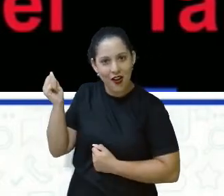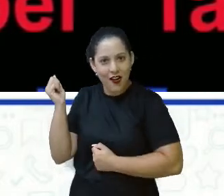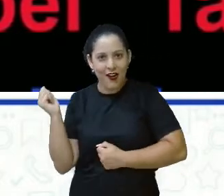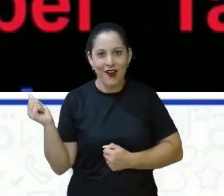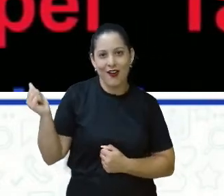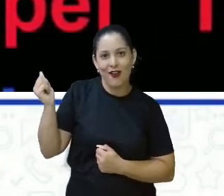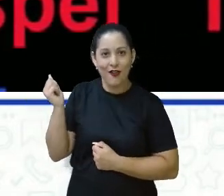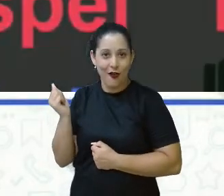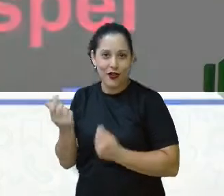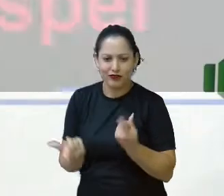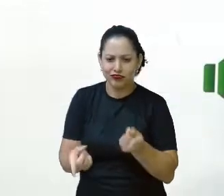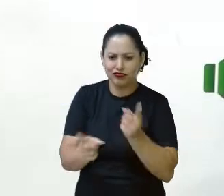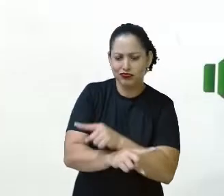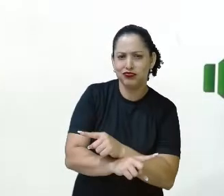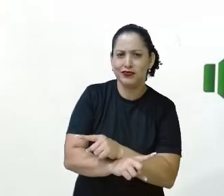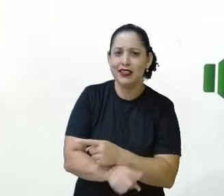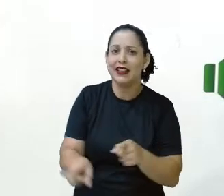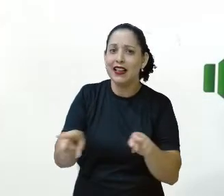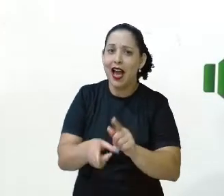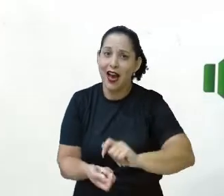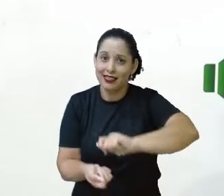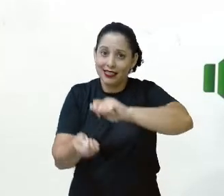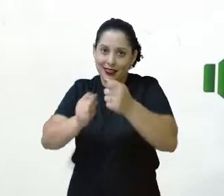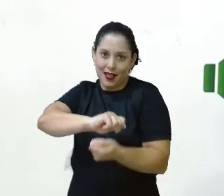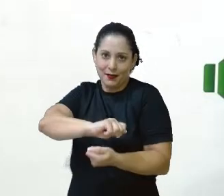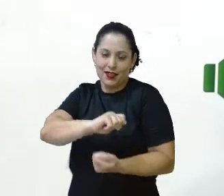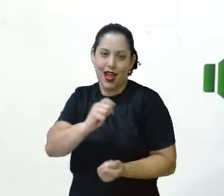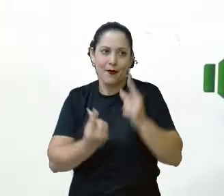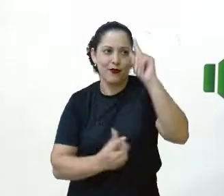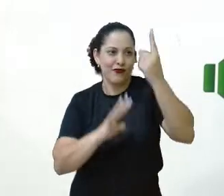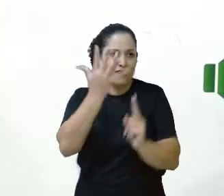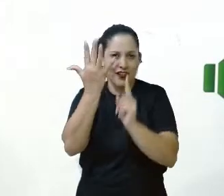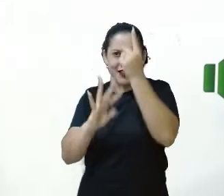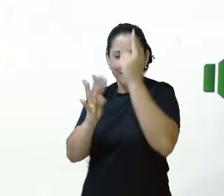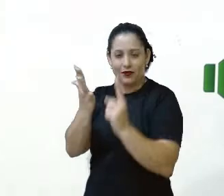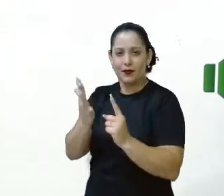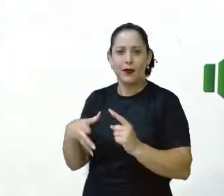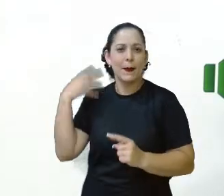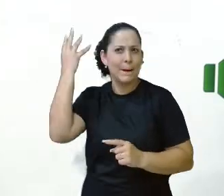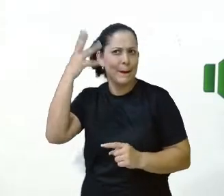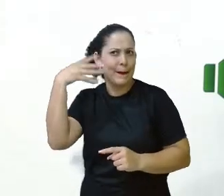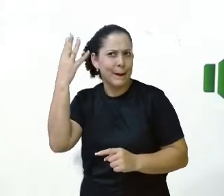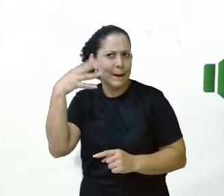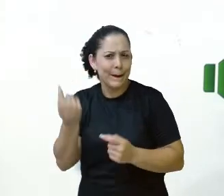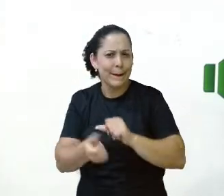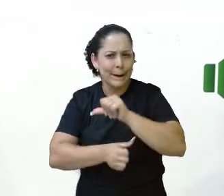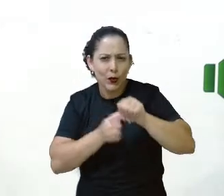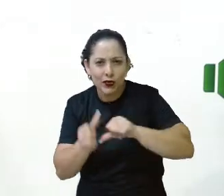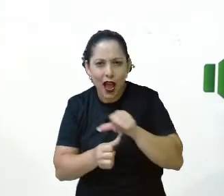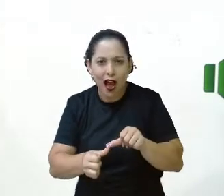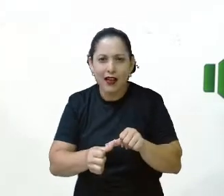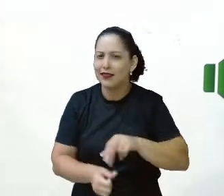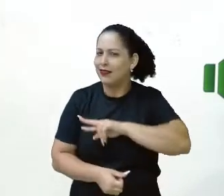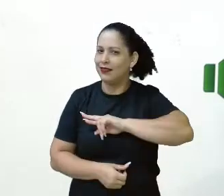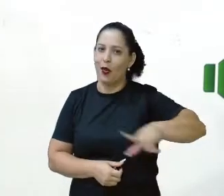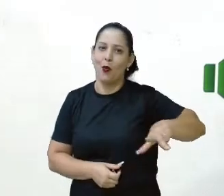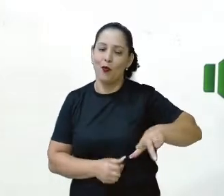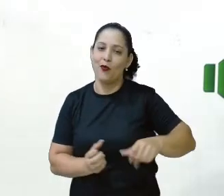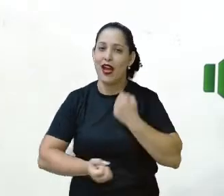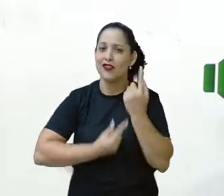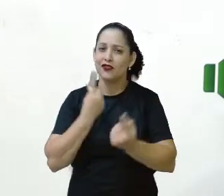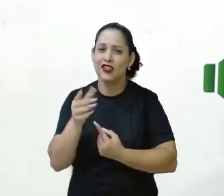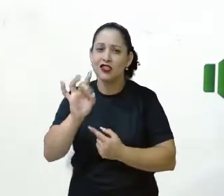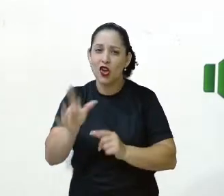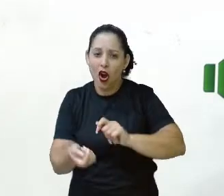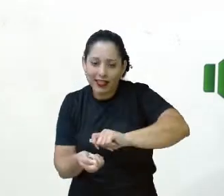música como um frevo. Como é que eu faço isso? Eu preciso mudar a melodia para isso? Não necessariamente. Às vezes há um pequeno